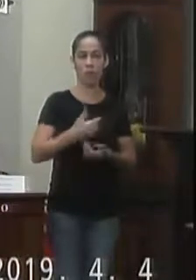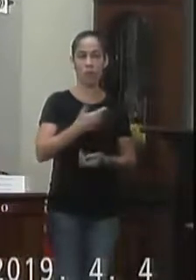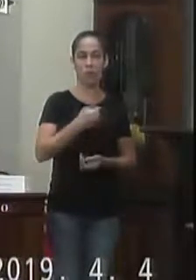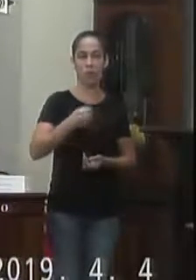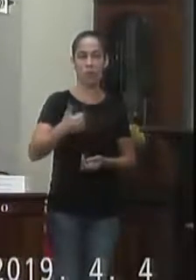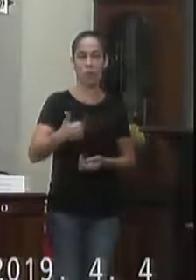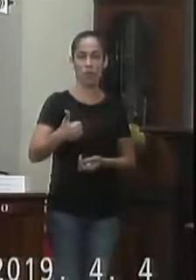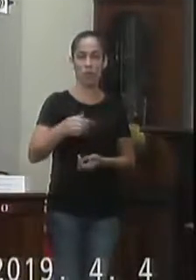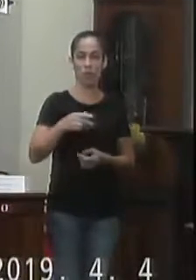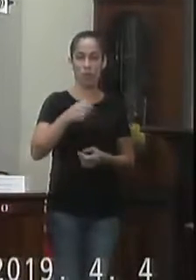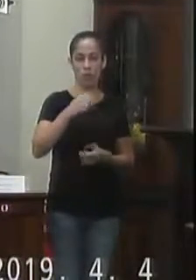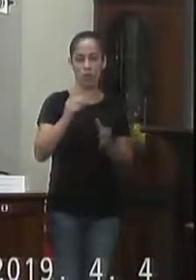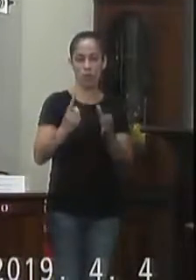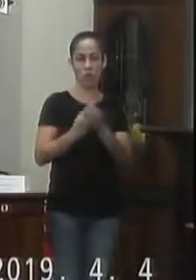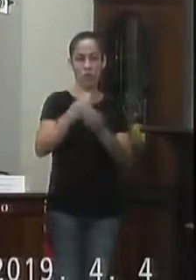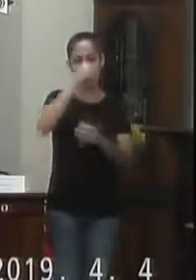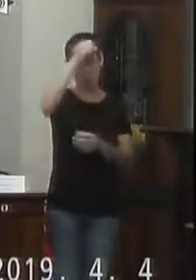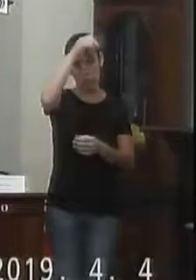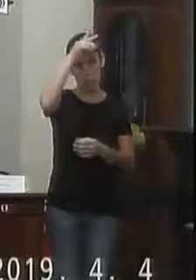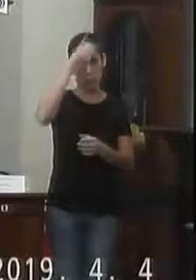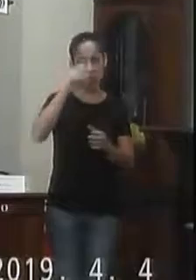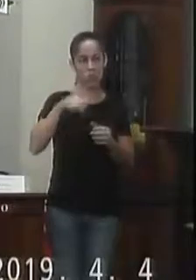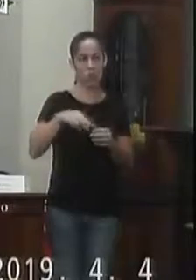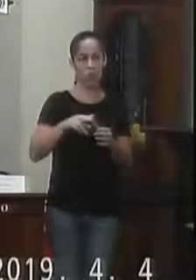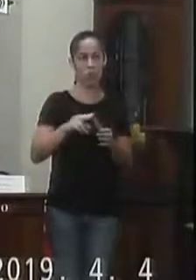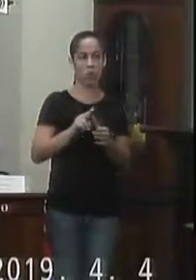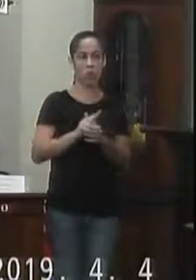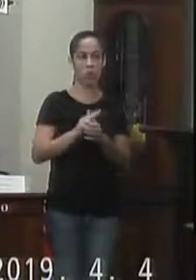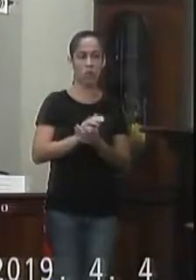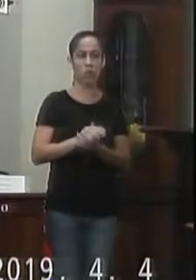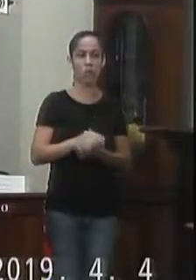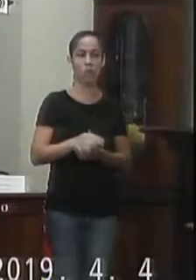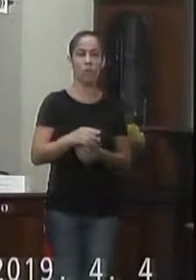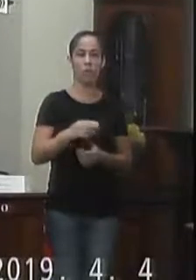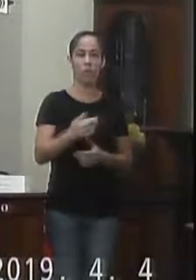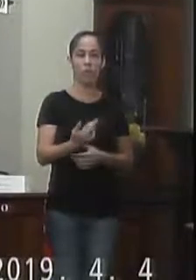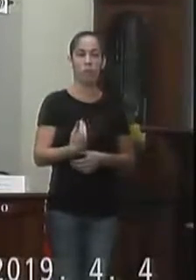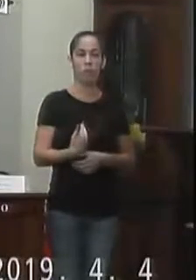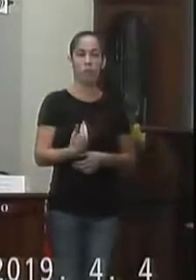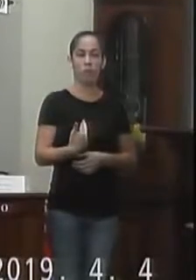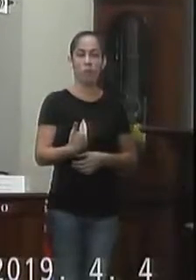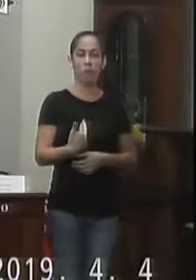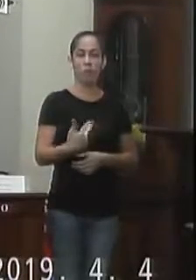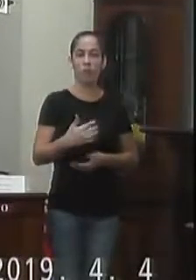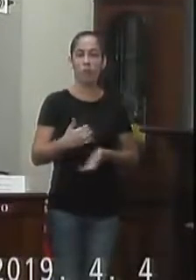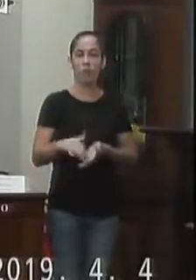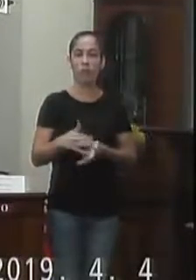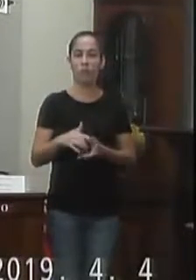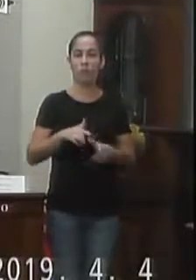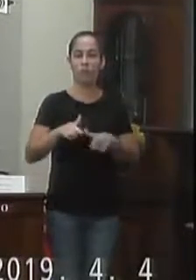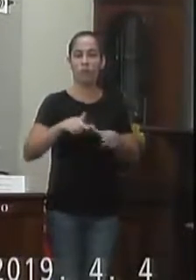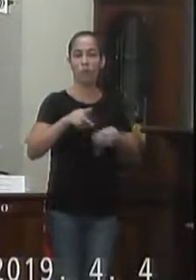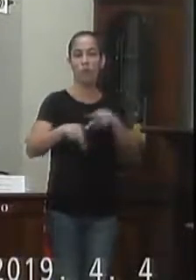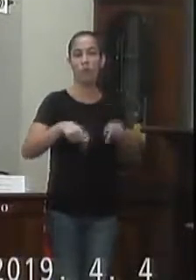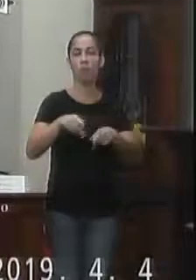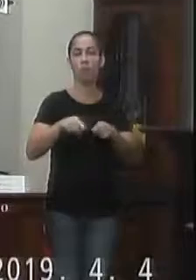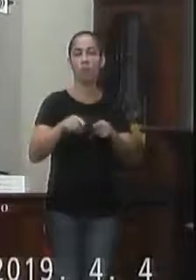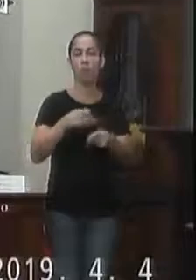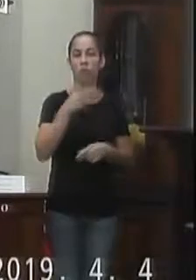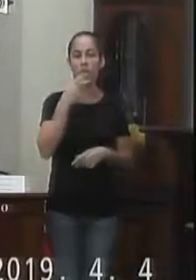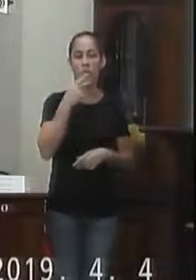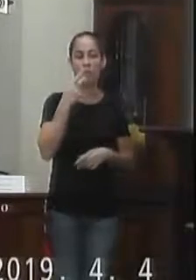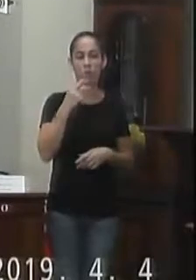gabinete do prefeito municipal. Resposta do secretário de Serviços Públicos,